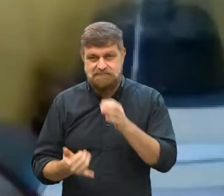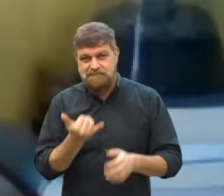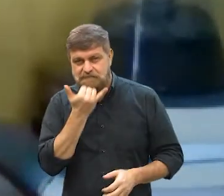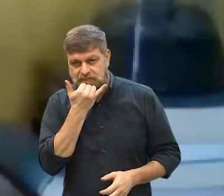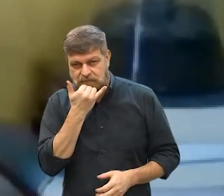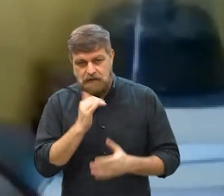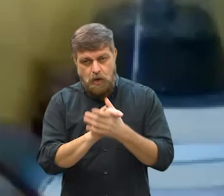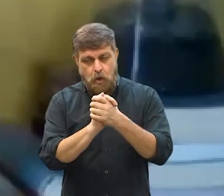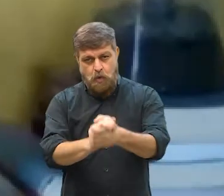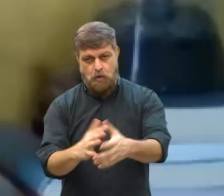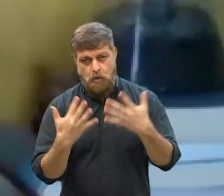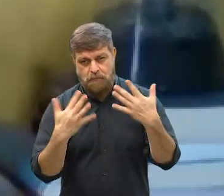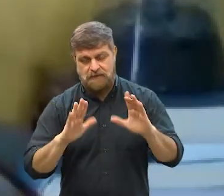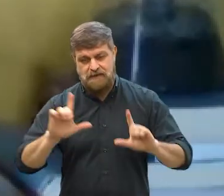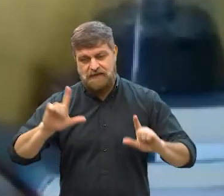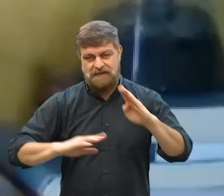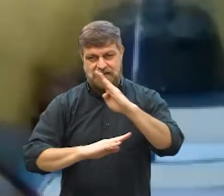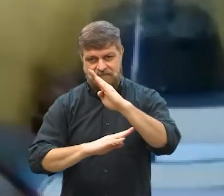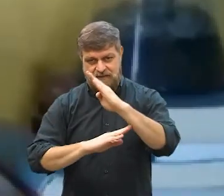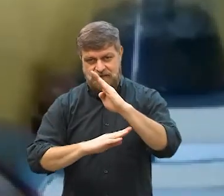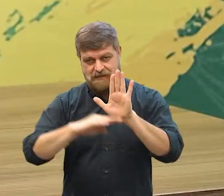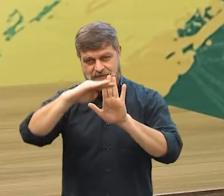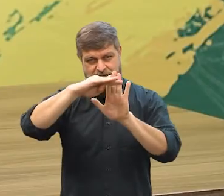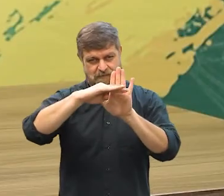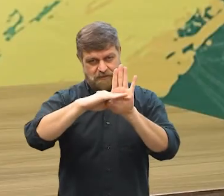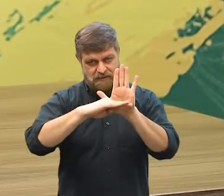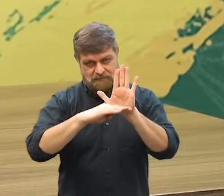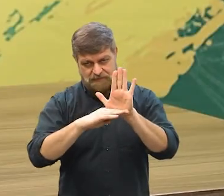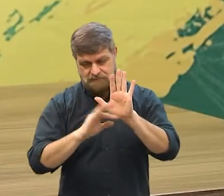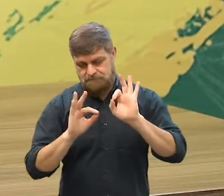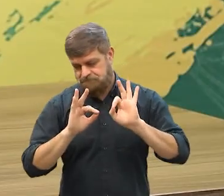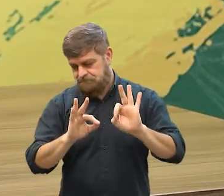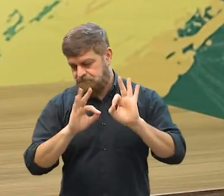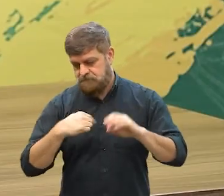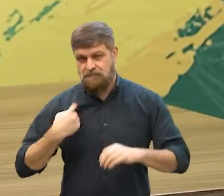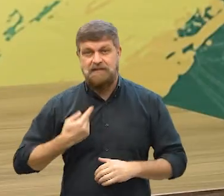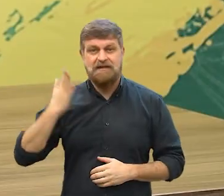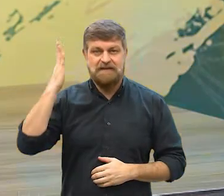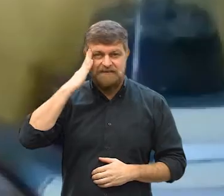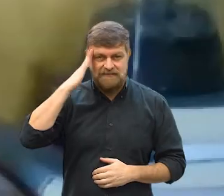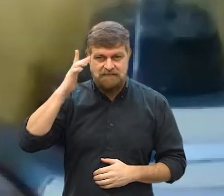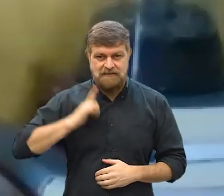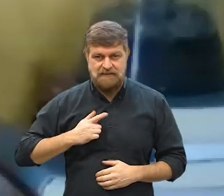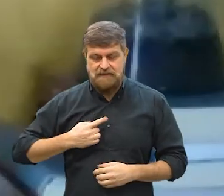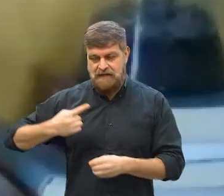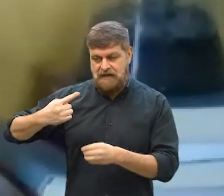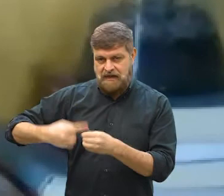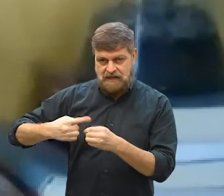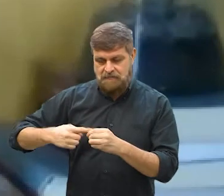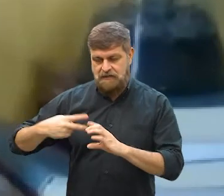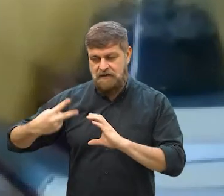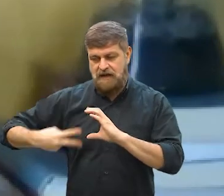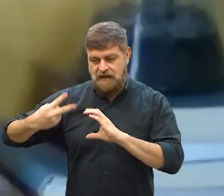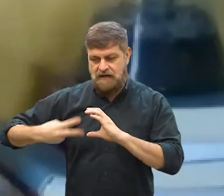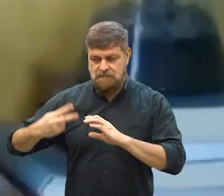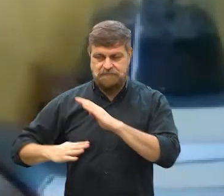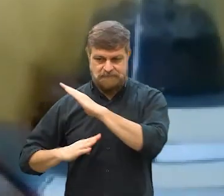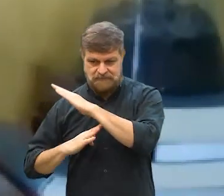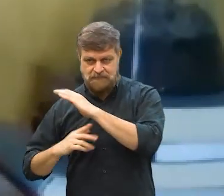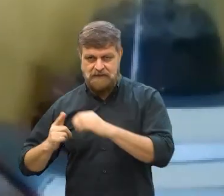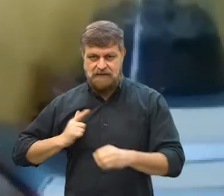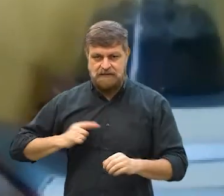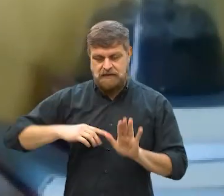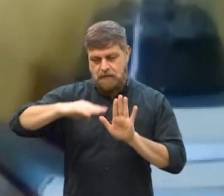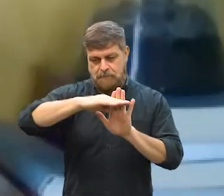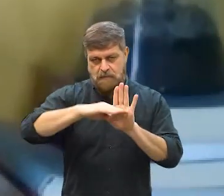dar os parabéns aí a TV Câmara a programação de vocês brigando sabe que a gente tem casas legislativas em todo o Brasil com